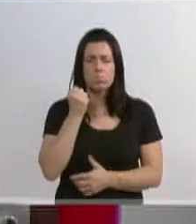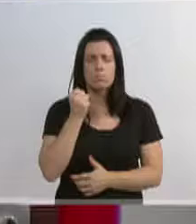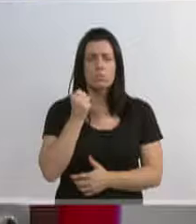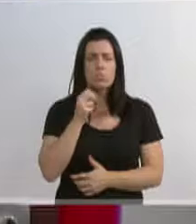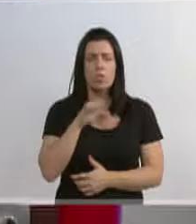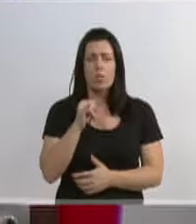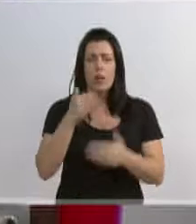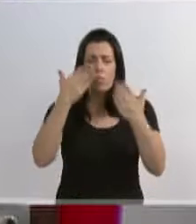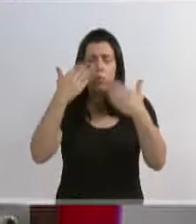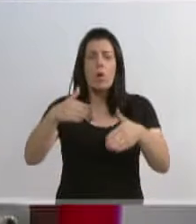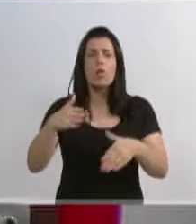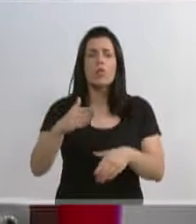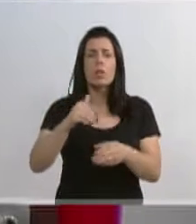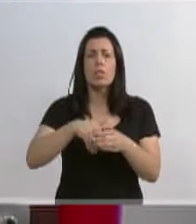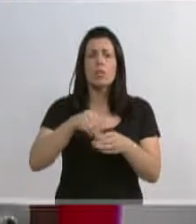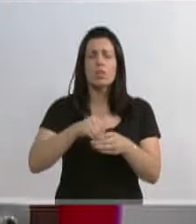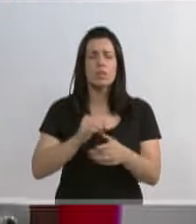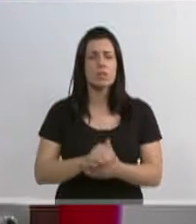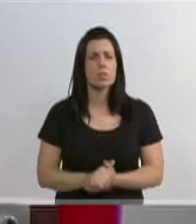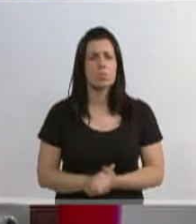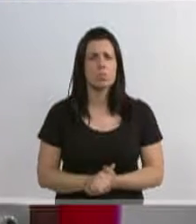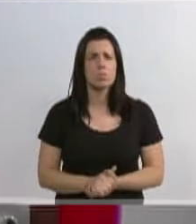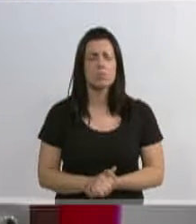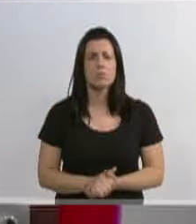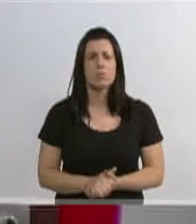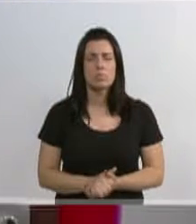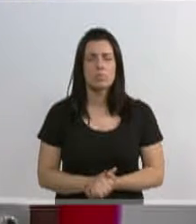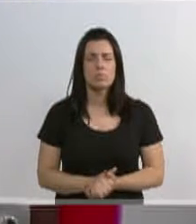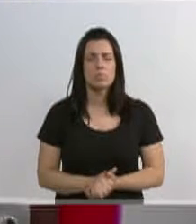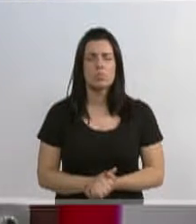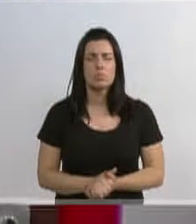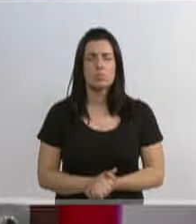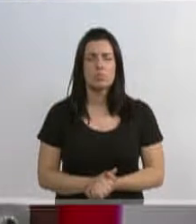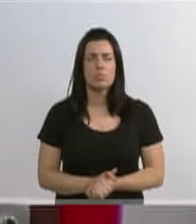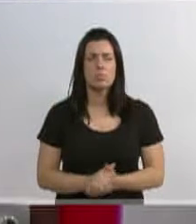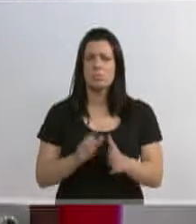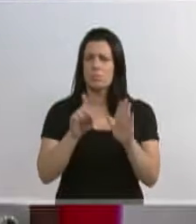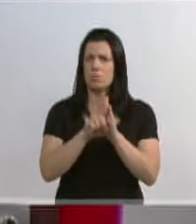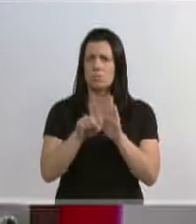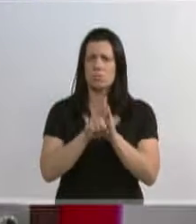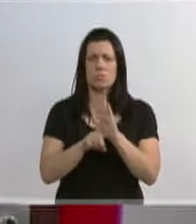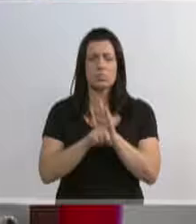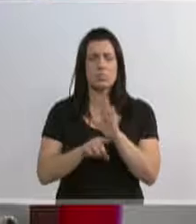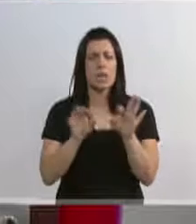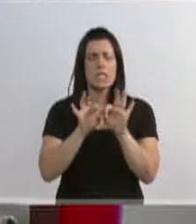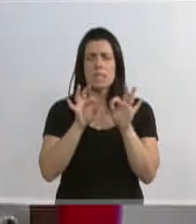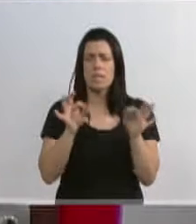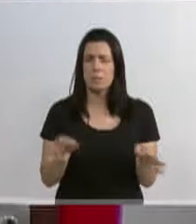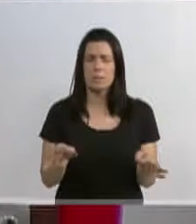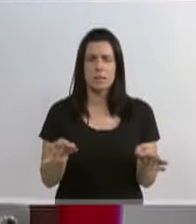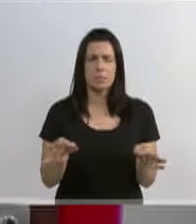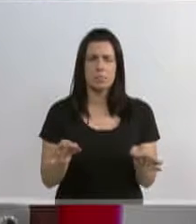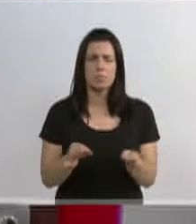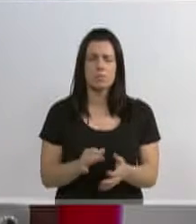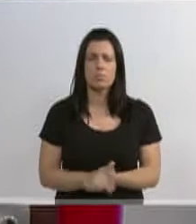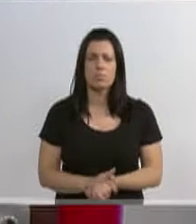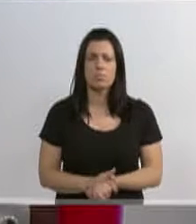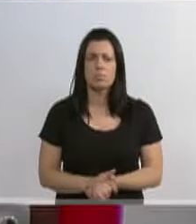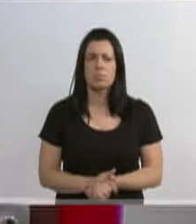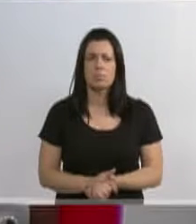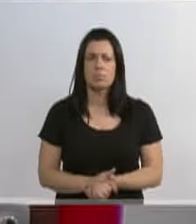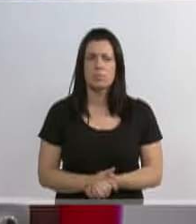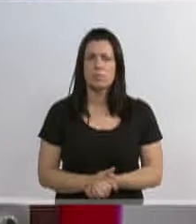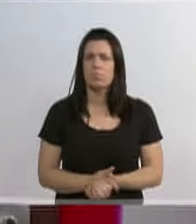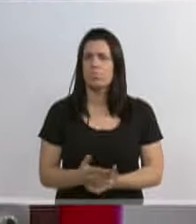vocês vão provar na votação. Acho que os questionamentos são simples, né? Eu não tenho como ir lá no